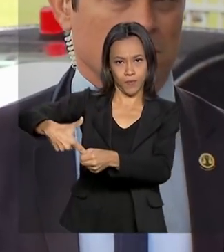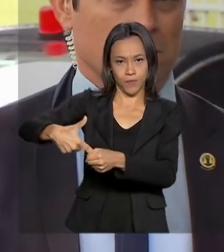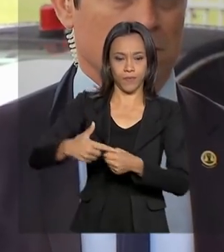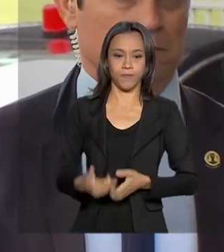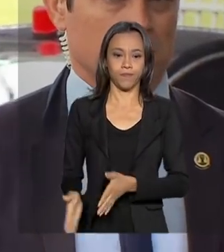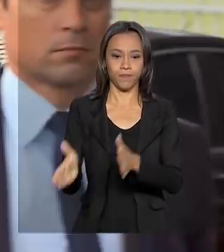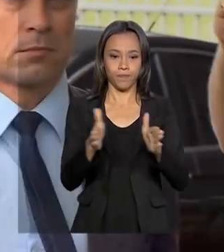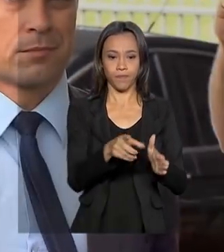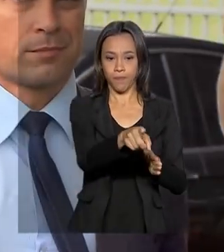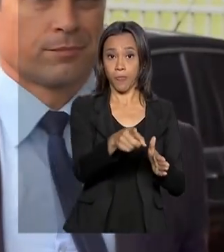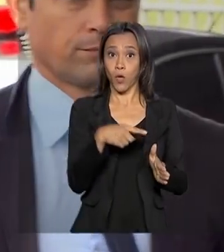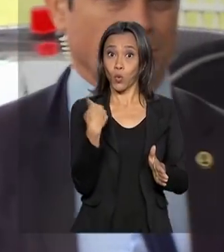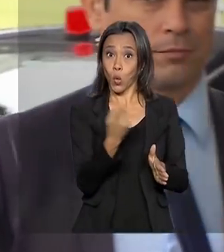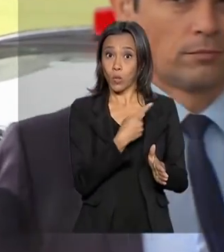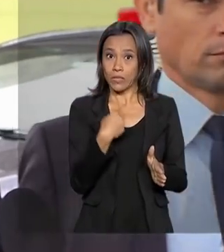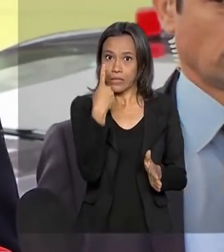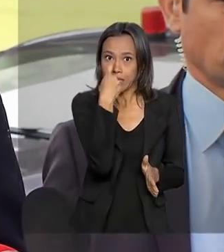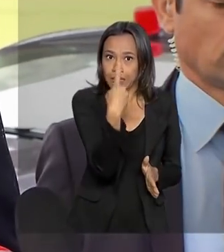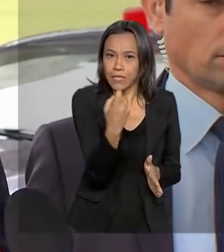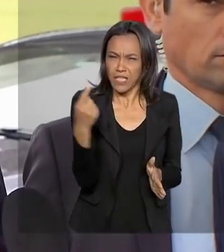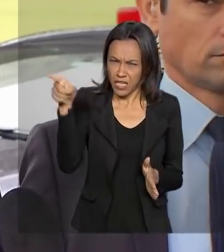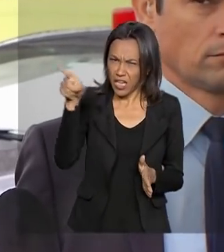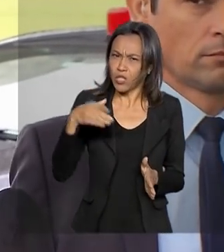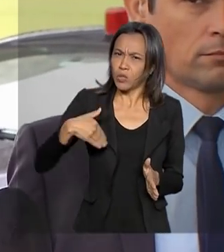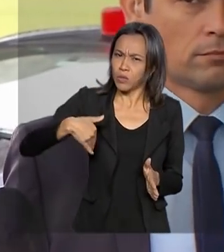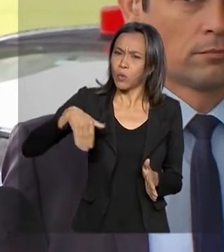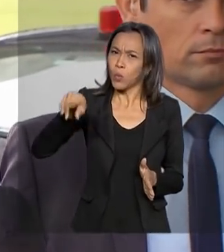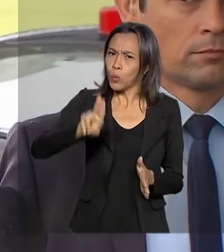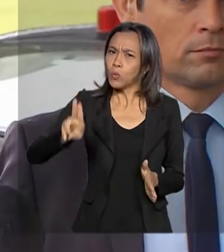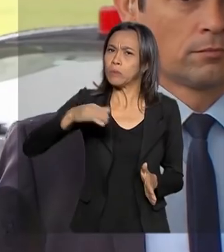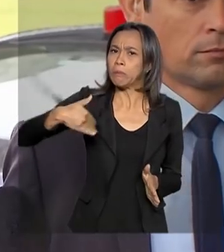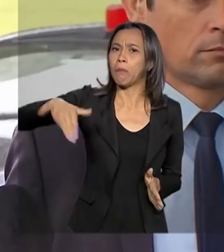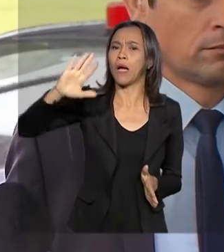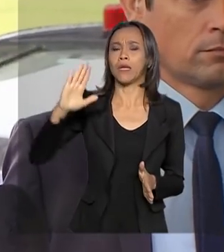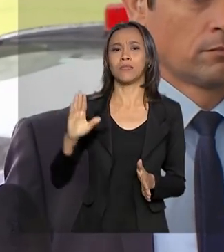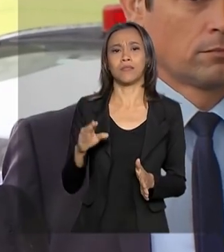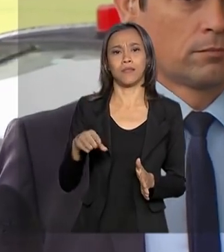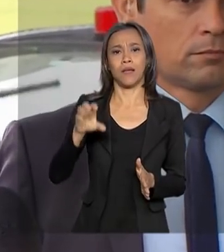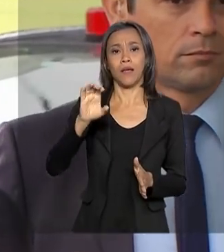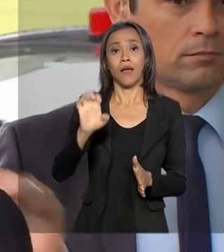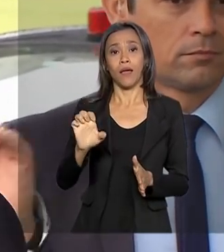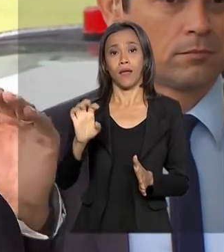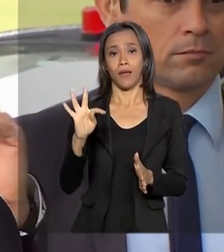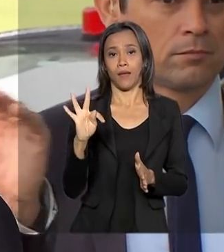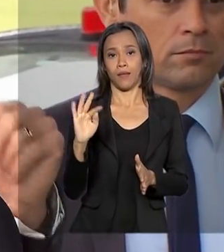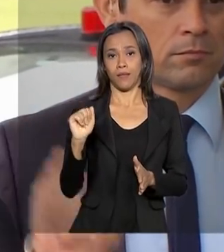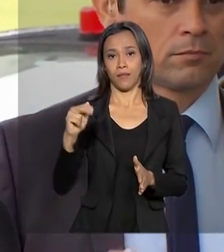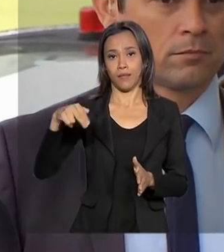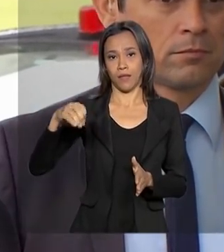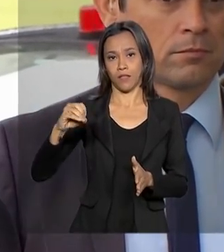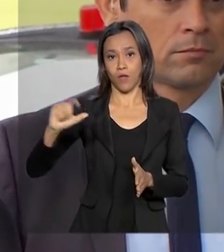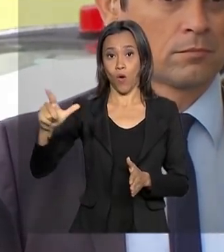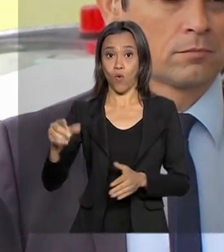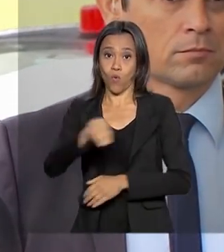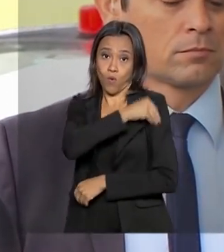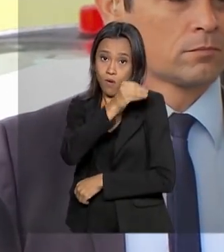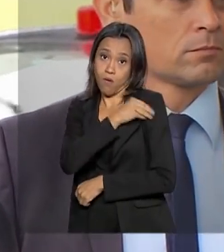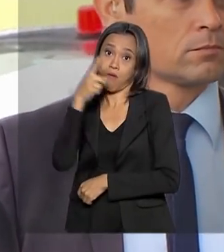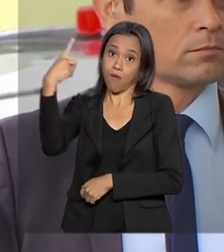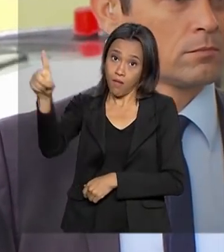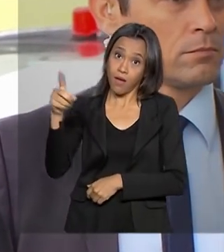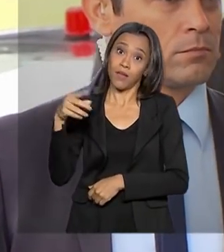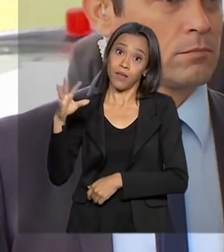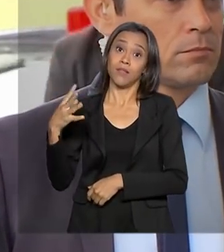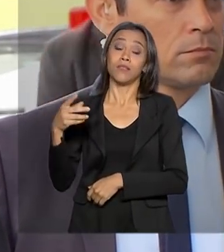O grande interesse nosso é que eles usem mais etanol no combustível deles. E daí, entre a lei da oferta e da procura, eles